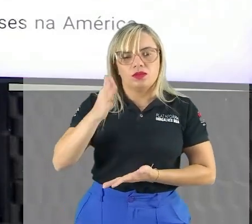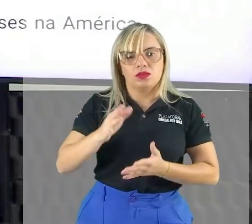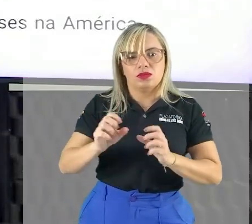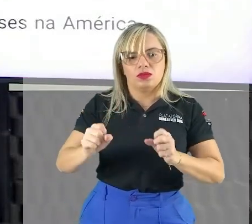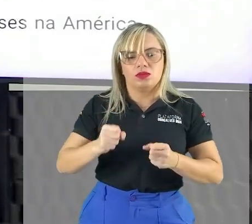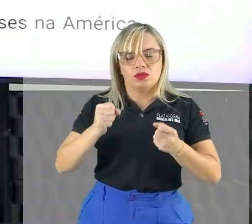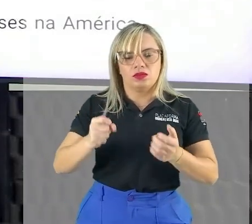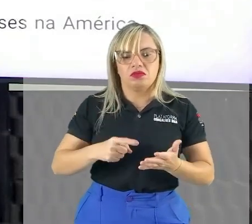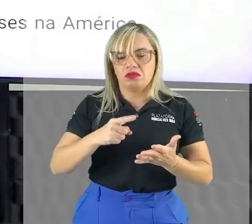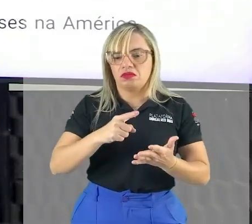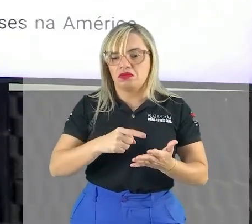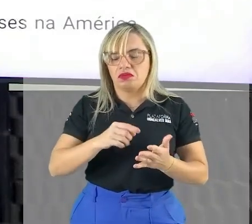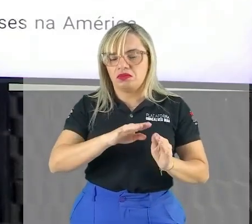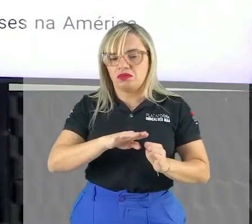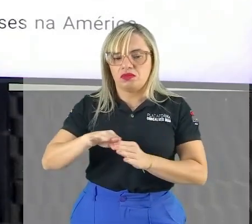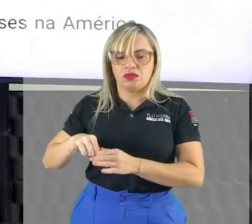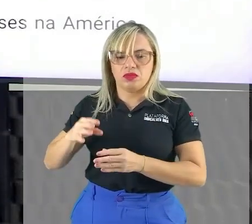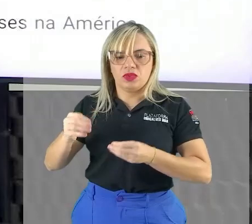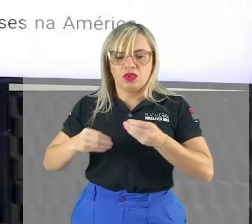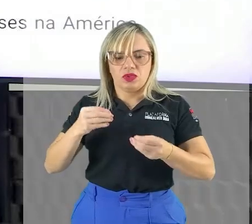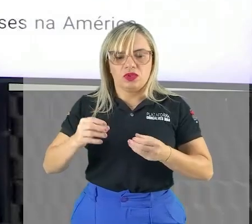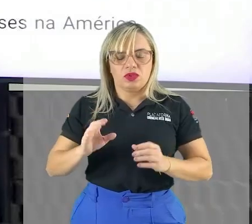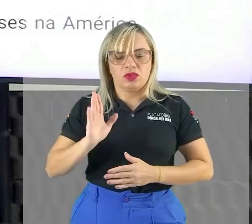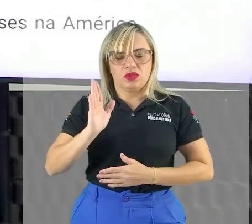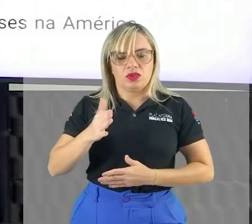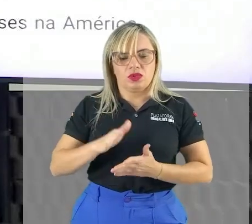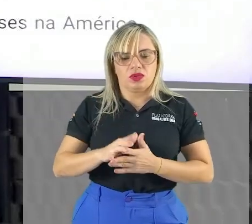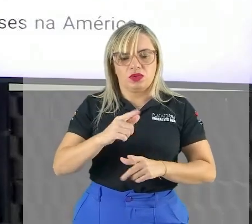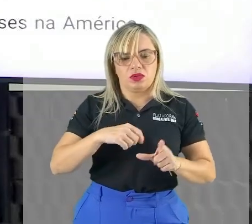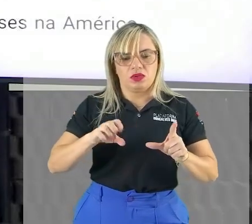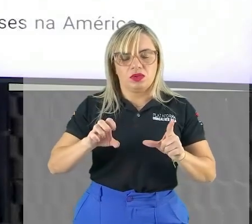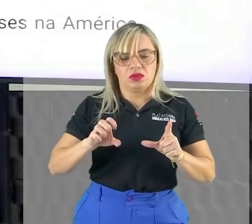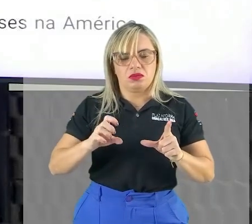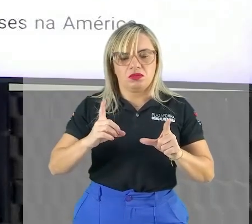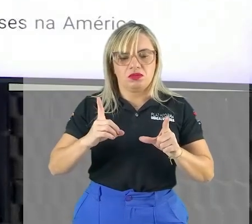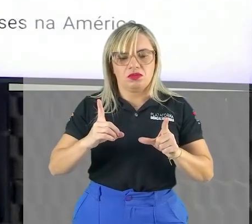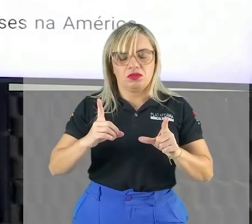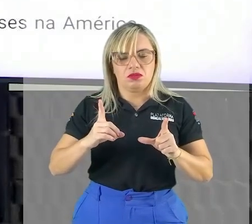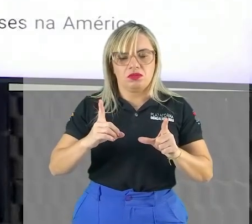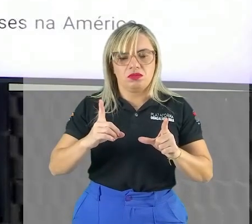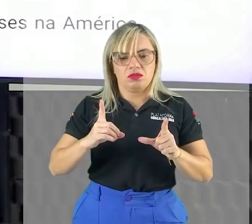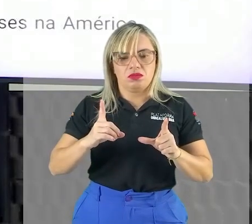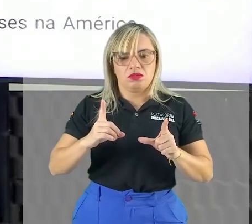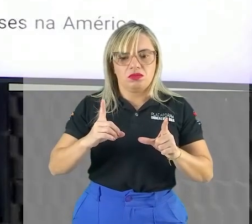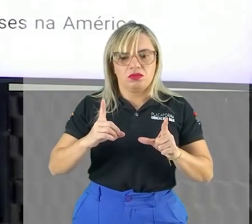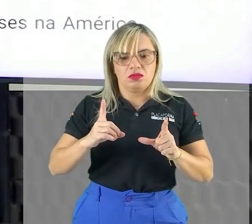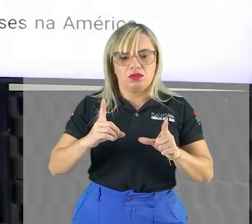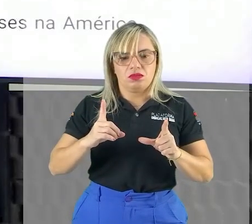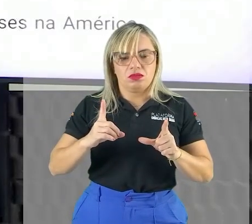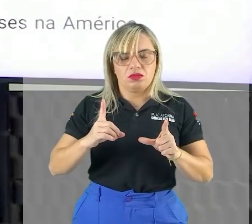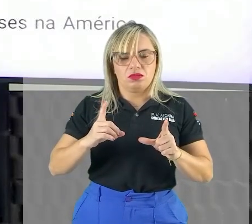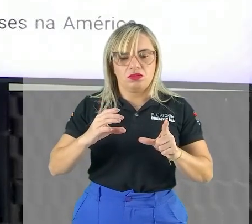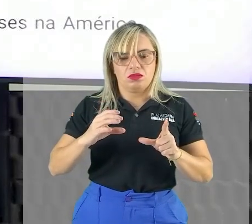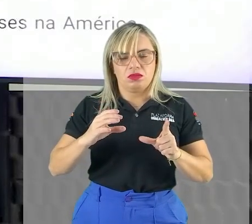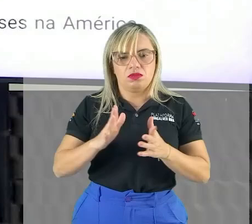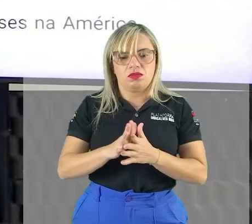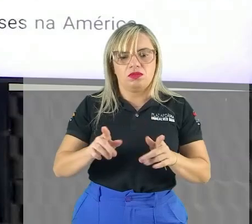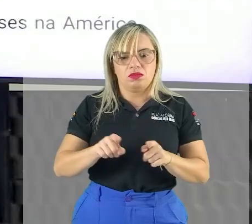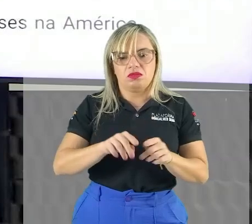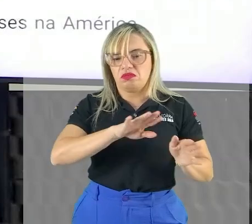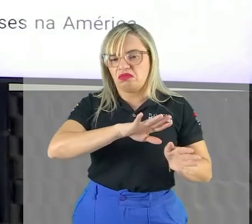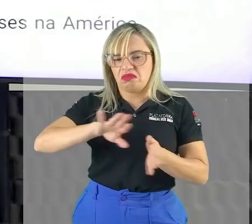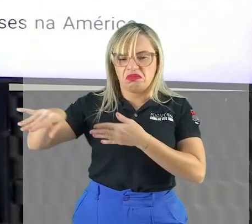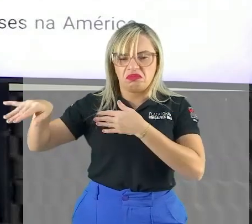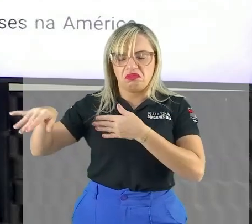eliminar direto, como o caso da letra E, da letra D, da letra C também.